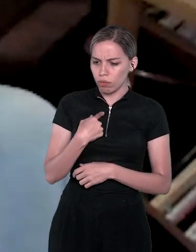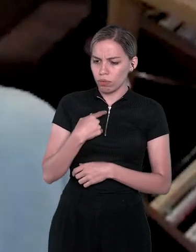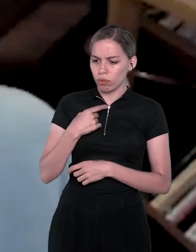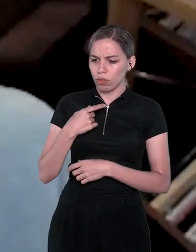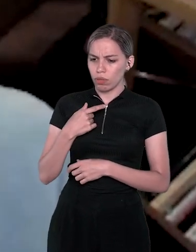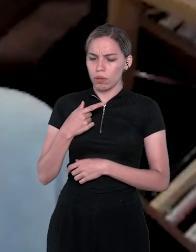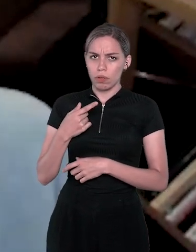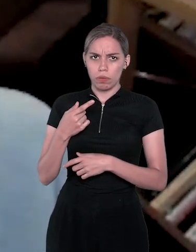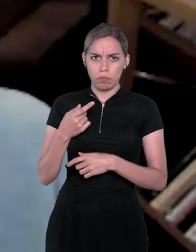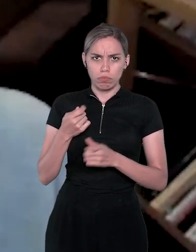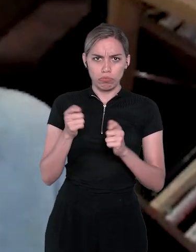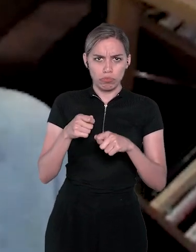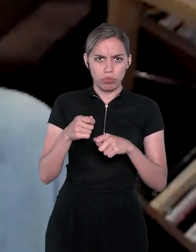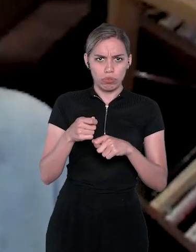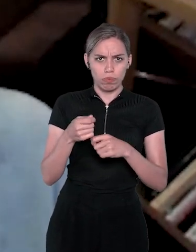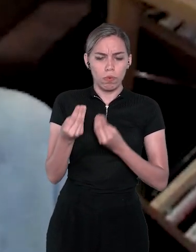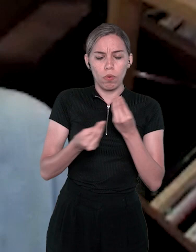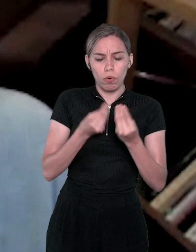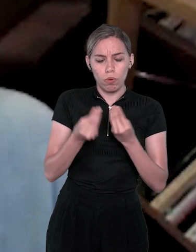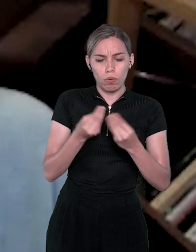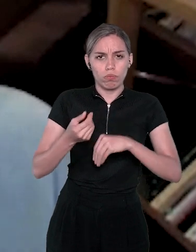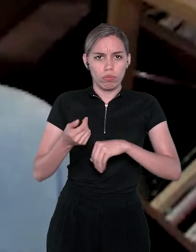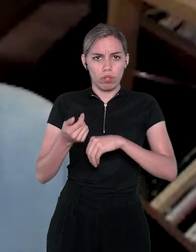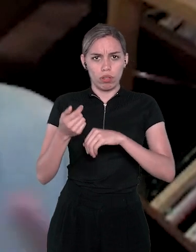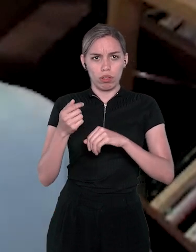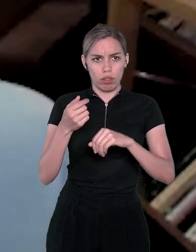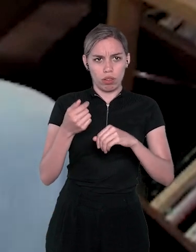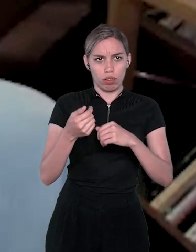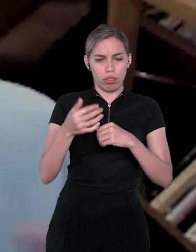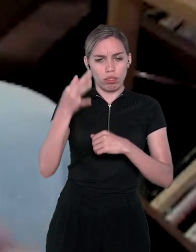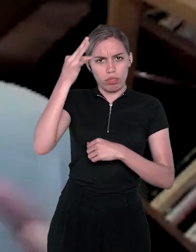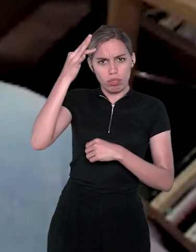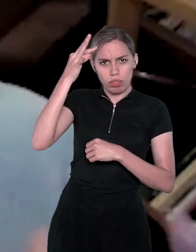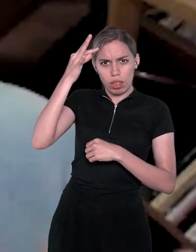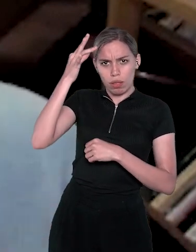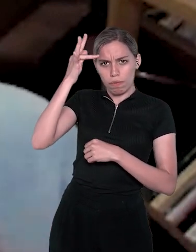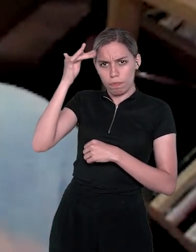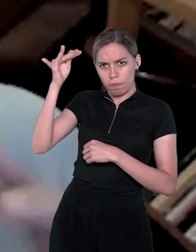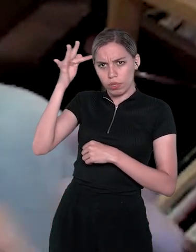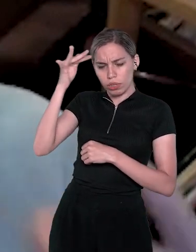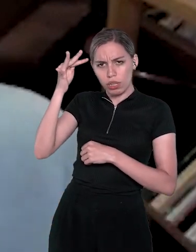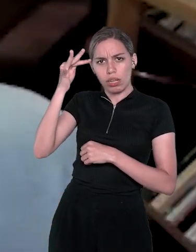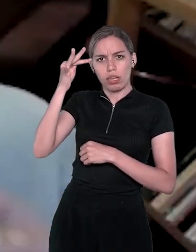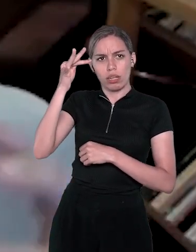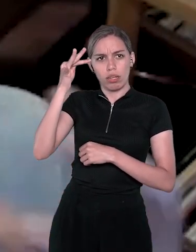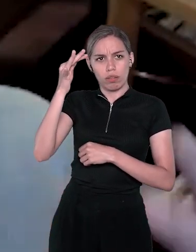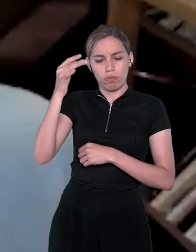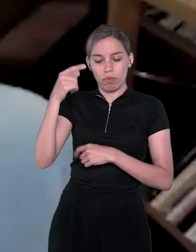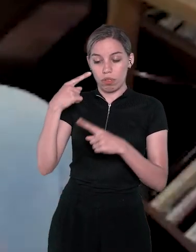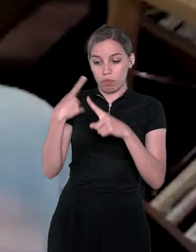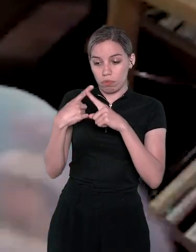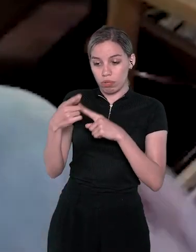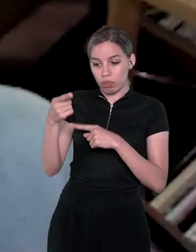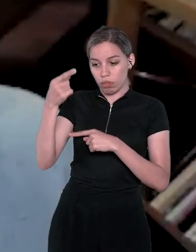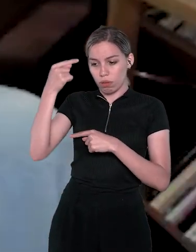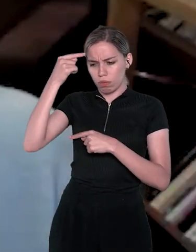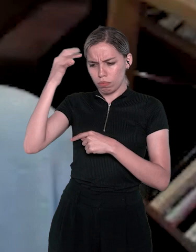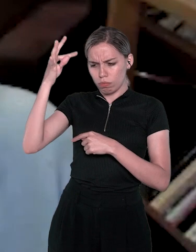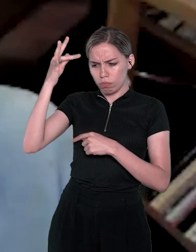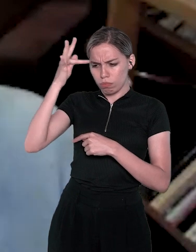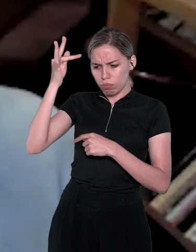quando eu recorro à ficção. Eu recorro à ficção exatamente quando algo me aprisiona, né, o pensamento, eu